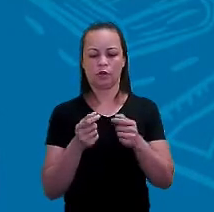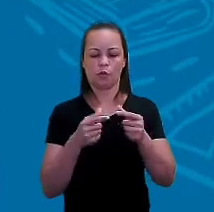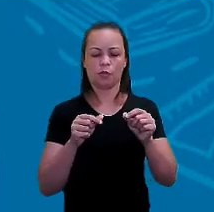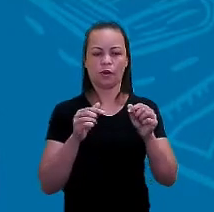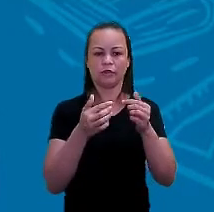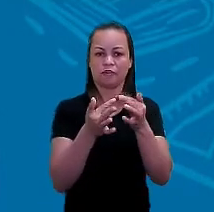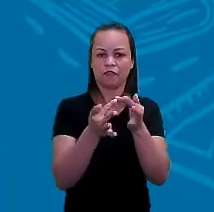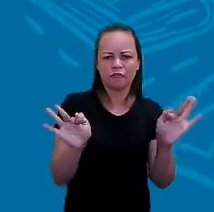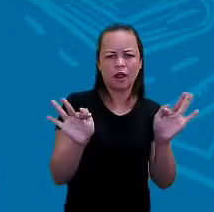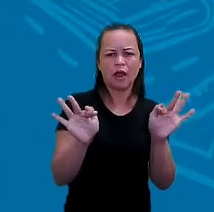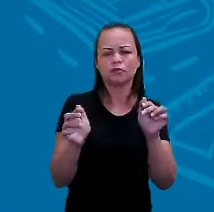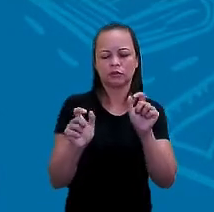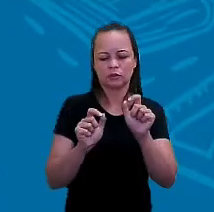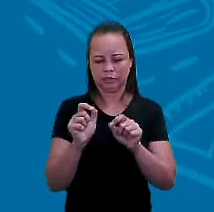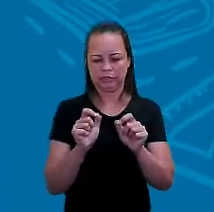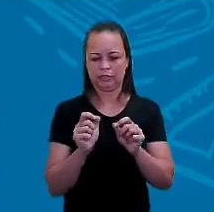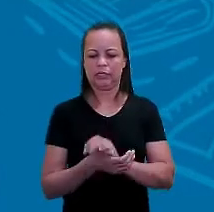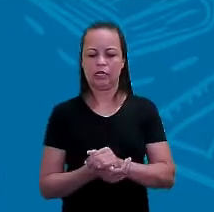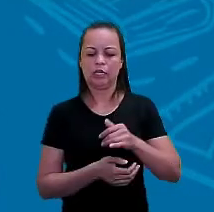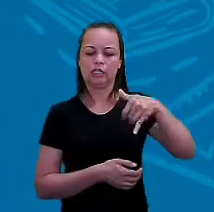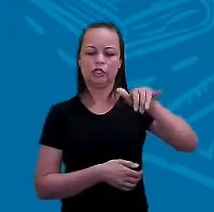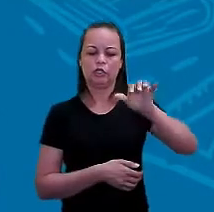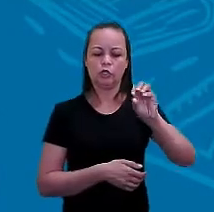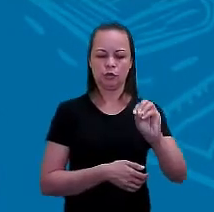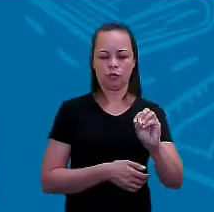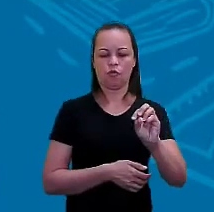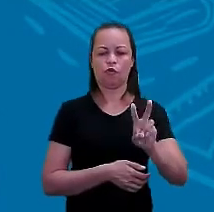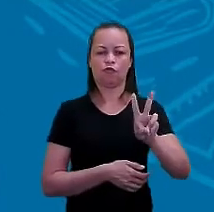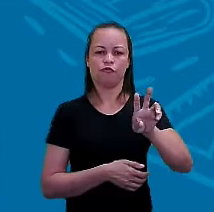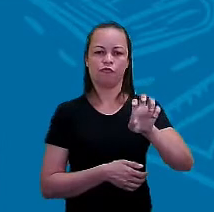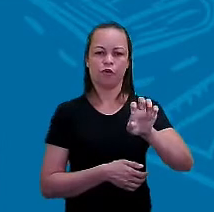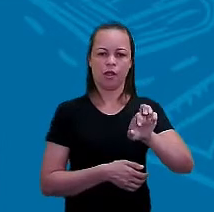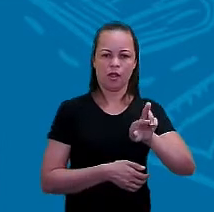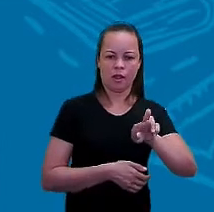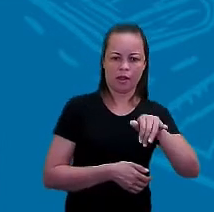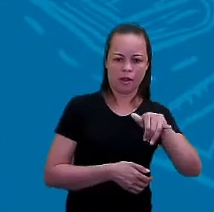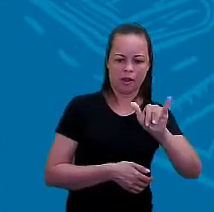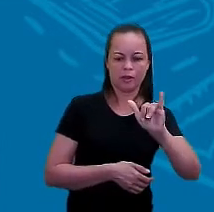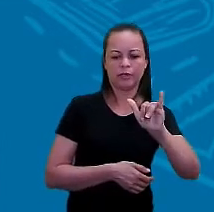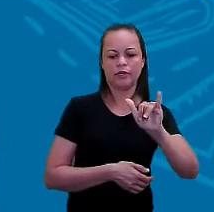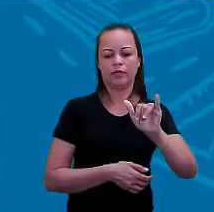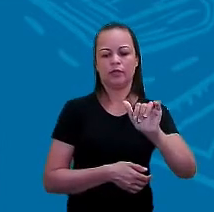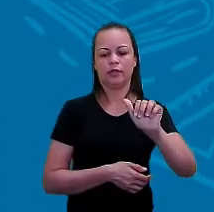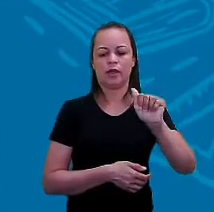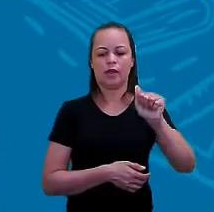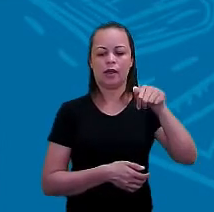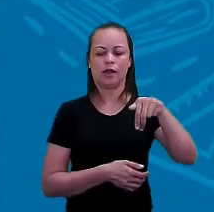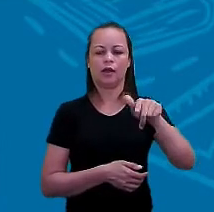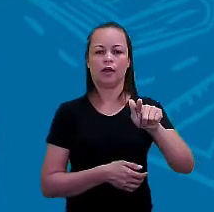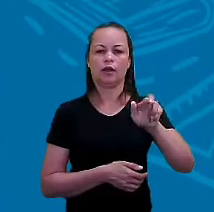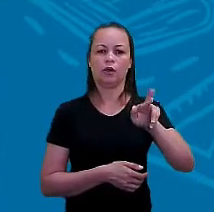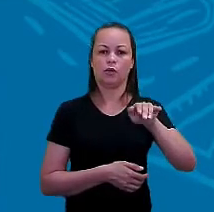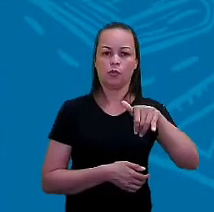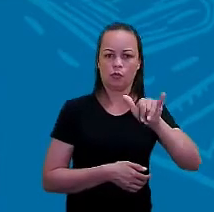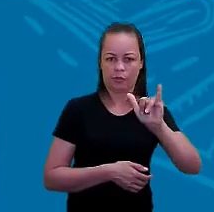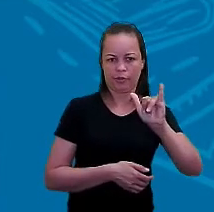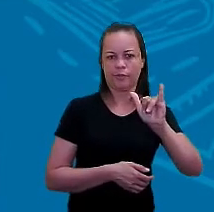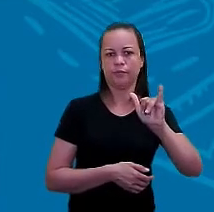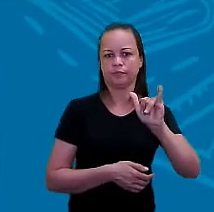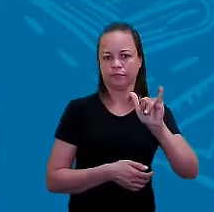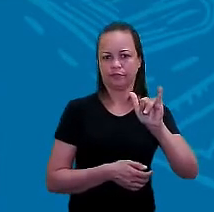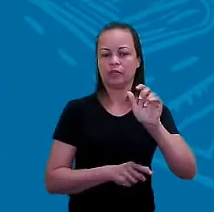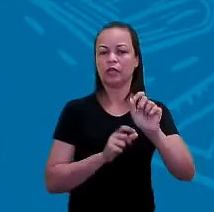you very angry. Lembre que lá na explicação anterior apareceu hangry. Hungry